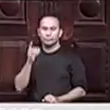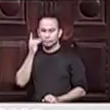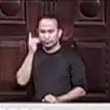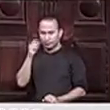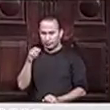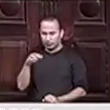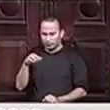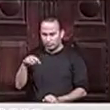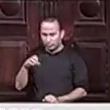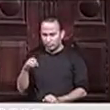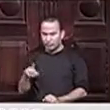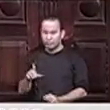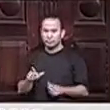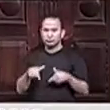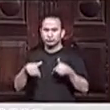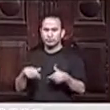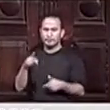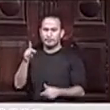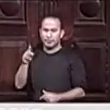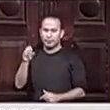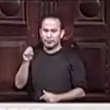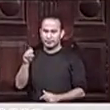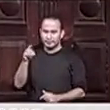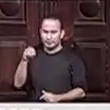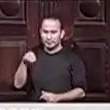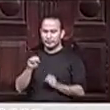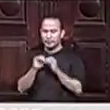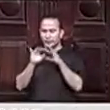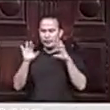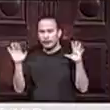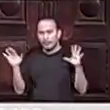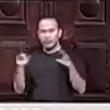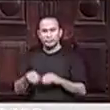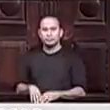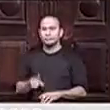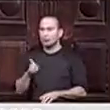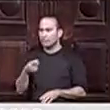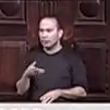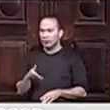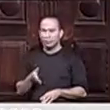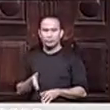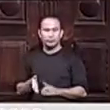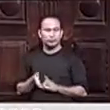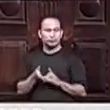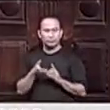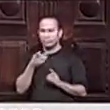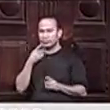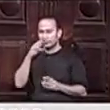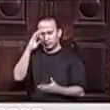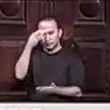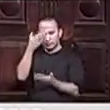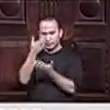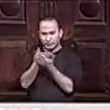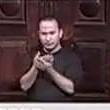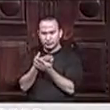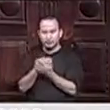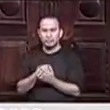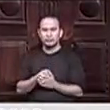objetividade, a posição do PSDB do Rio de Janeiro é muito clara: não continuar no governo Temer, não acreditar que é